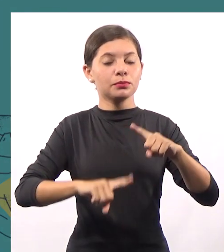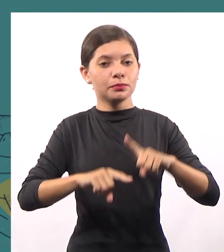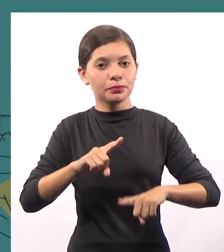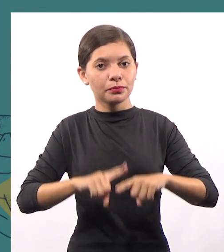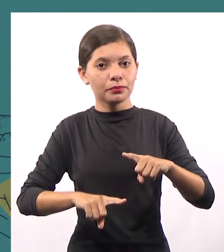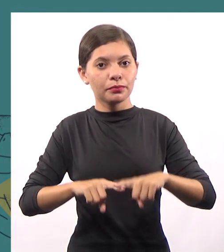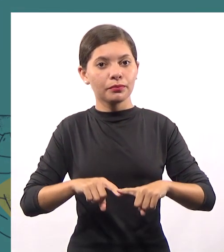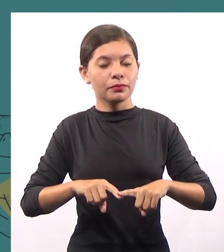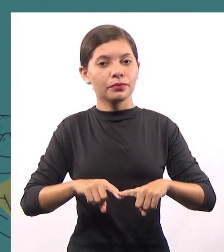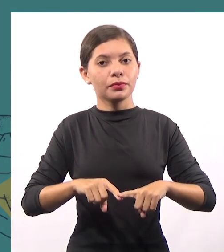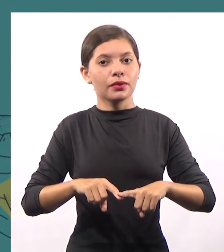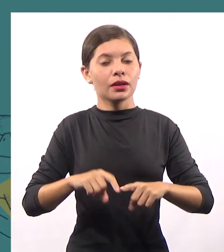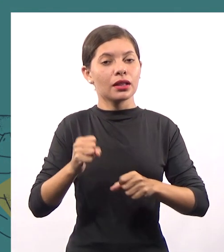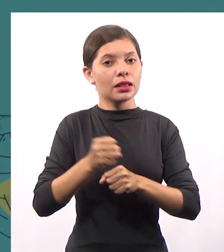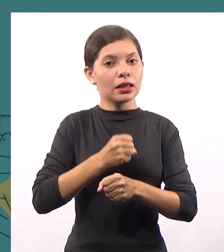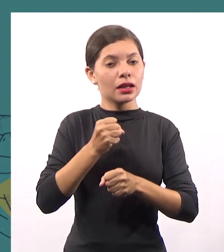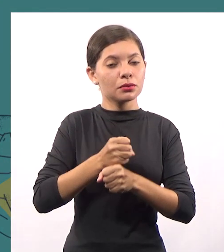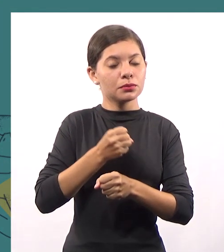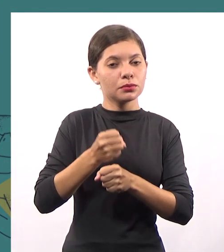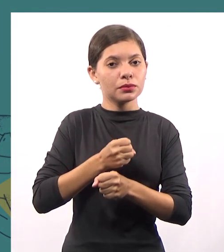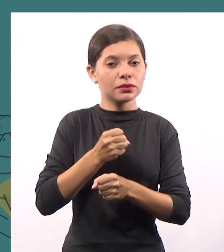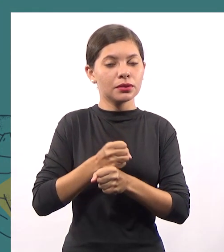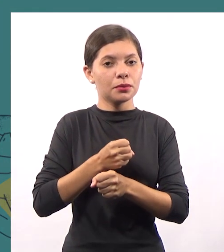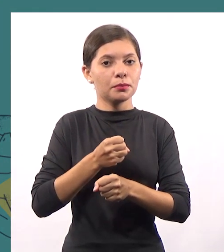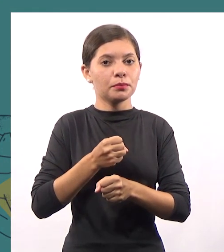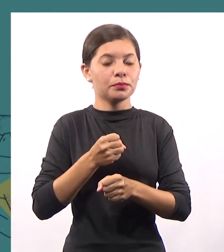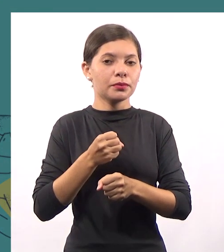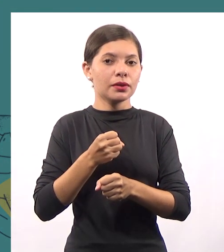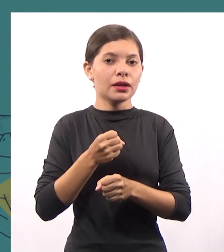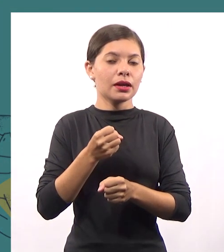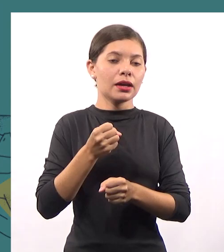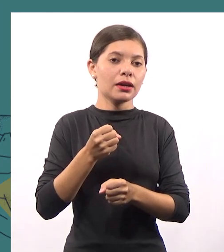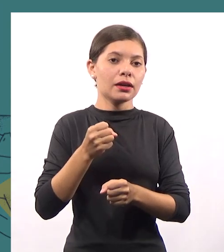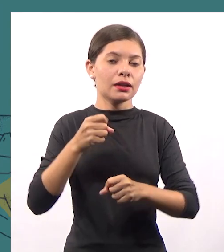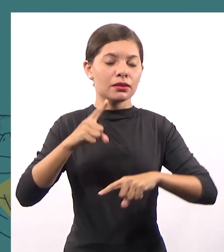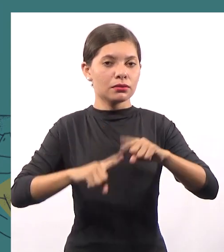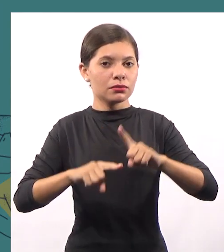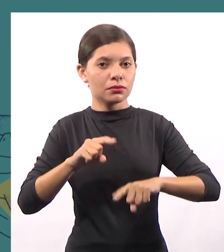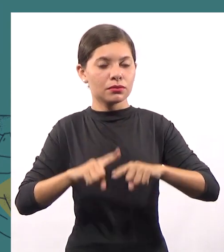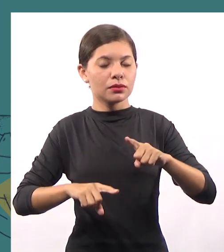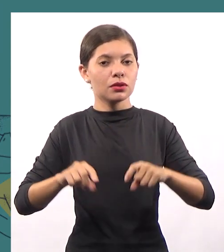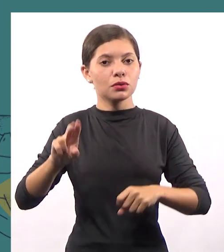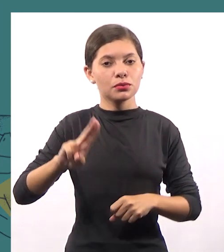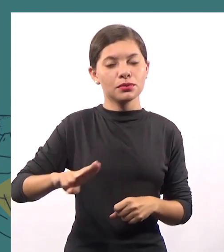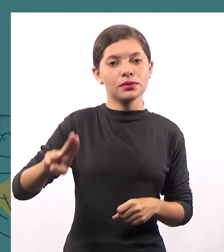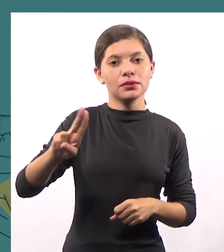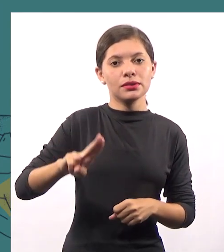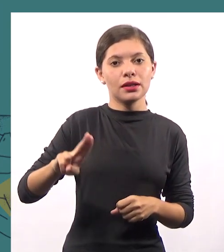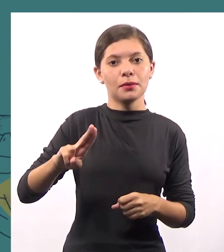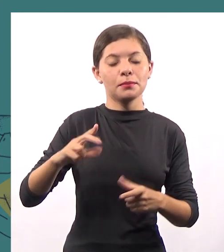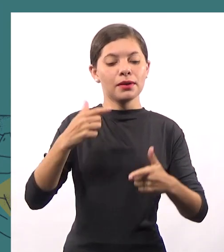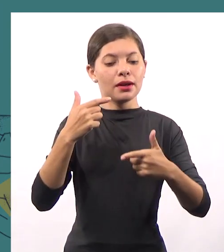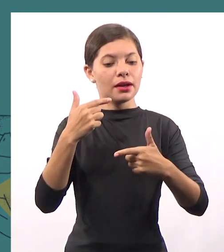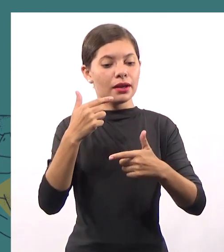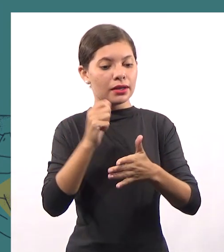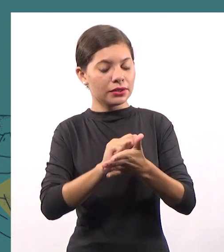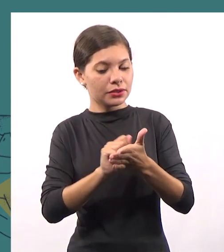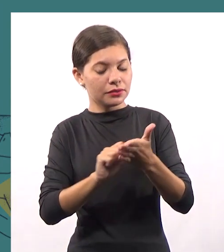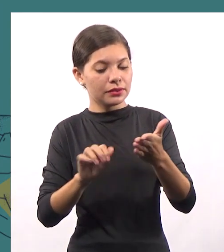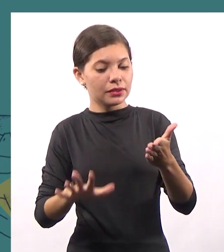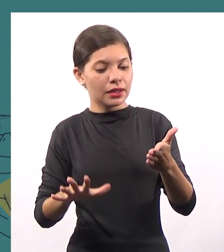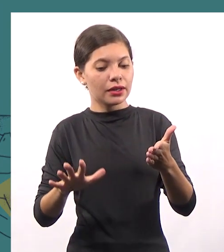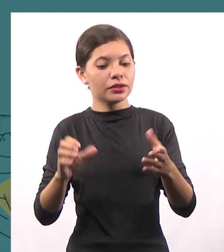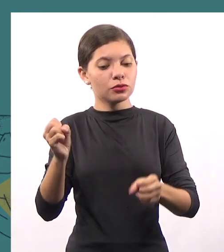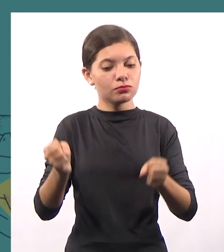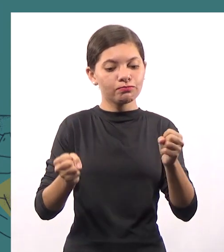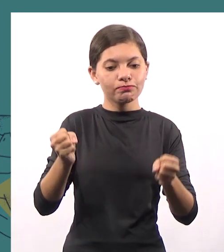de equipamentos, na manutenção, na construção, na instalação de equipamentos, na realização de atividades,